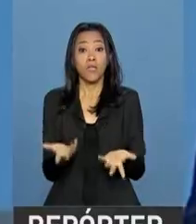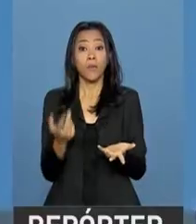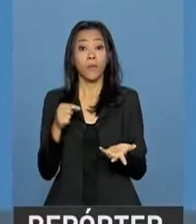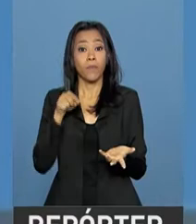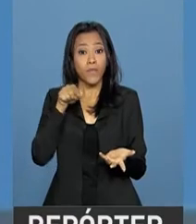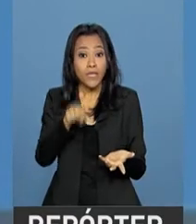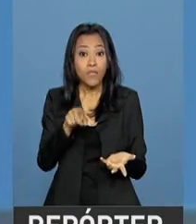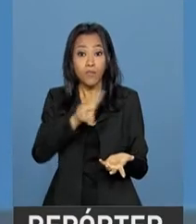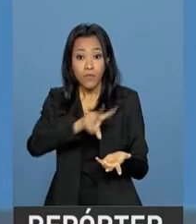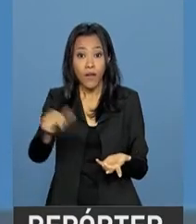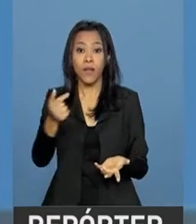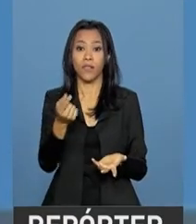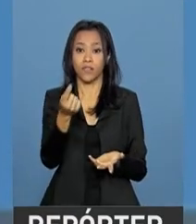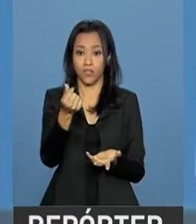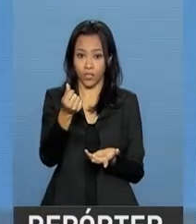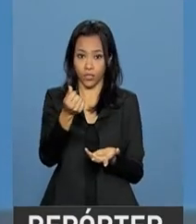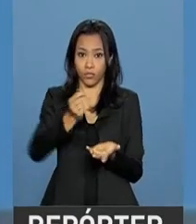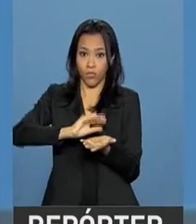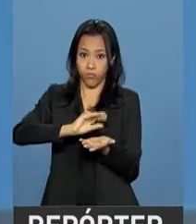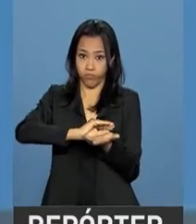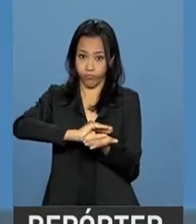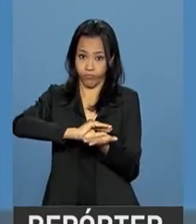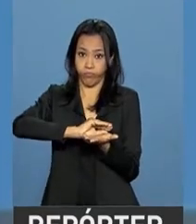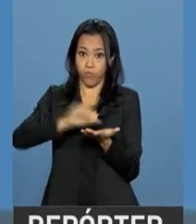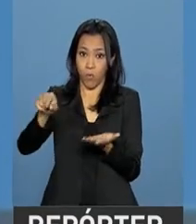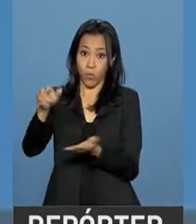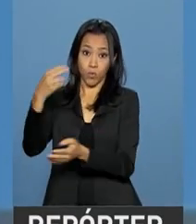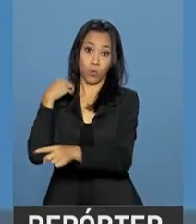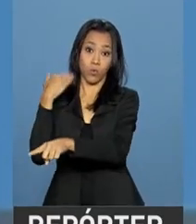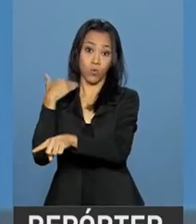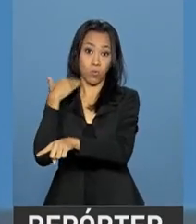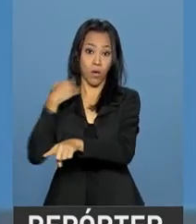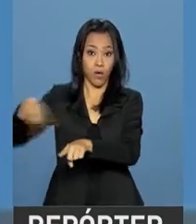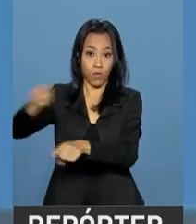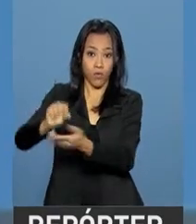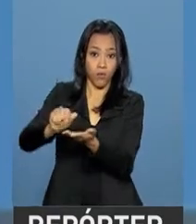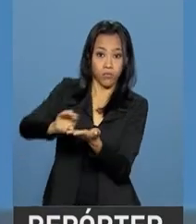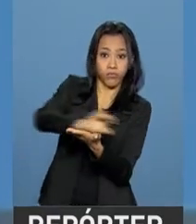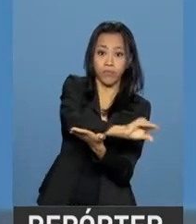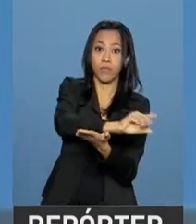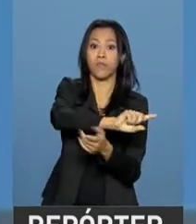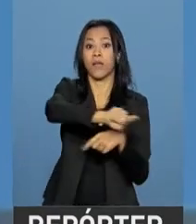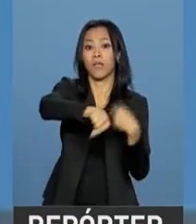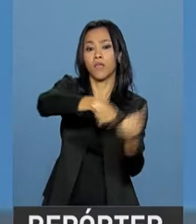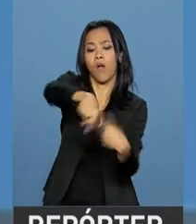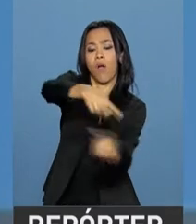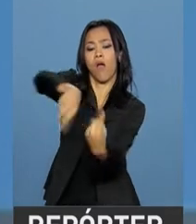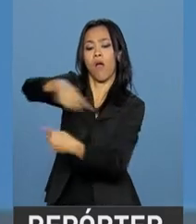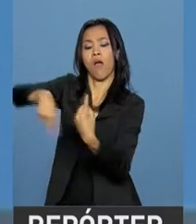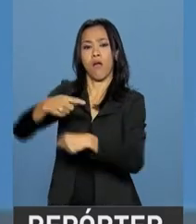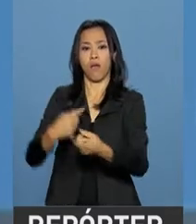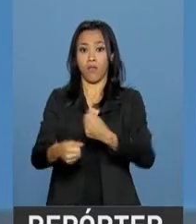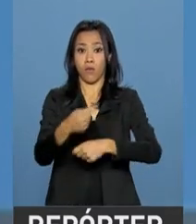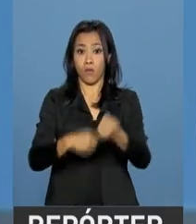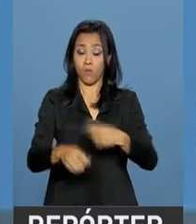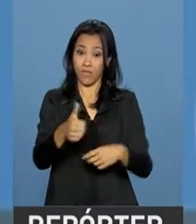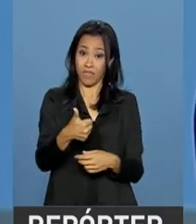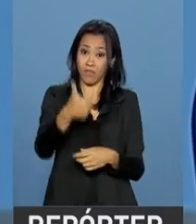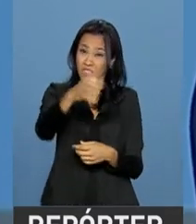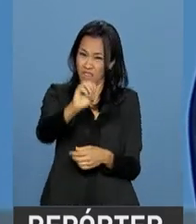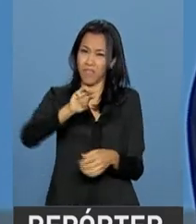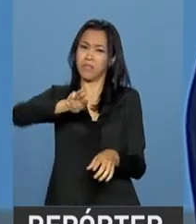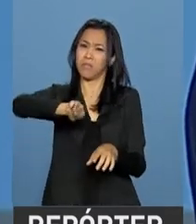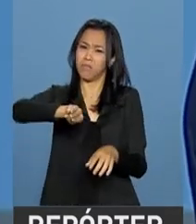na economia neste ano ainda cerca de 8 a 10 bilhões de reais fruto precisamente